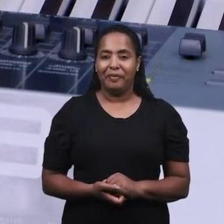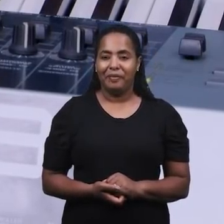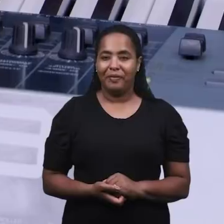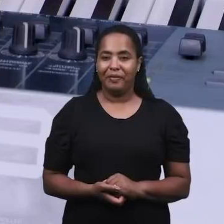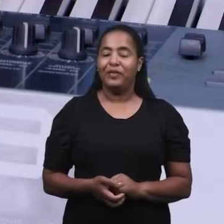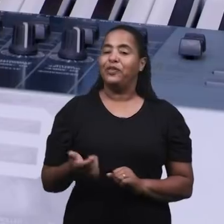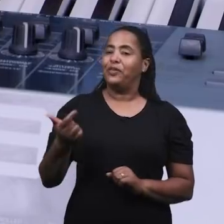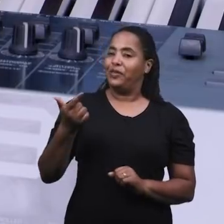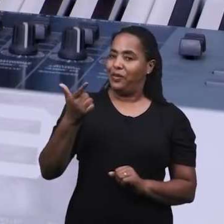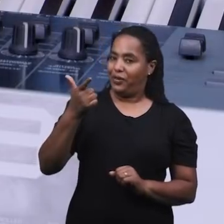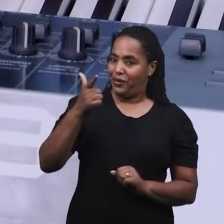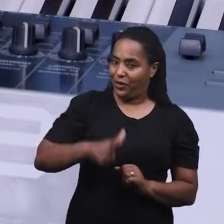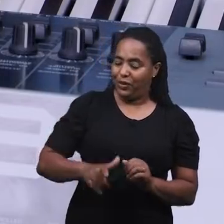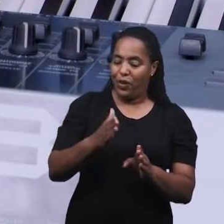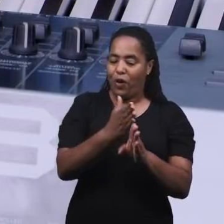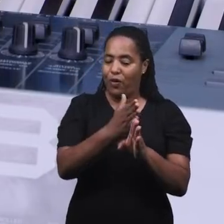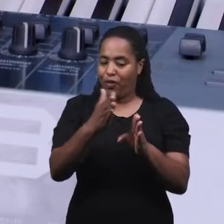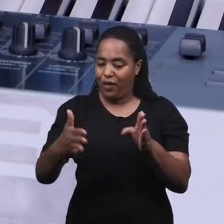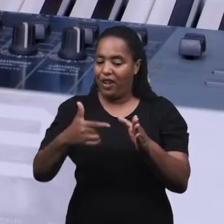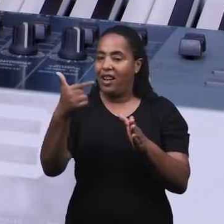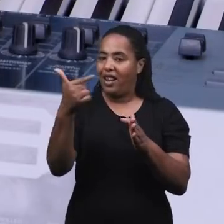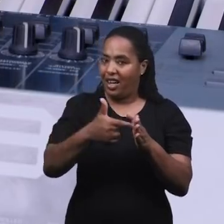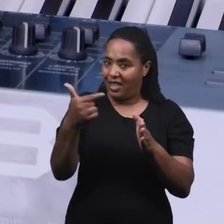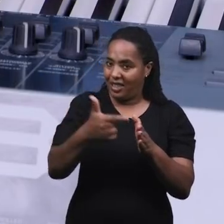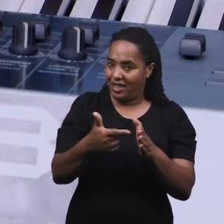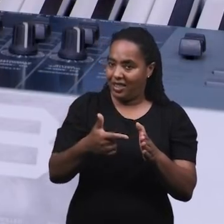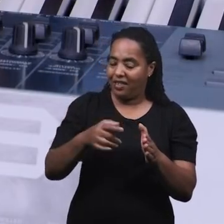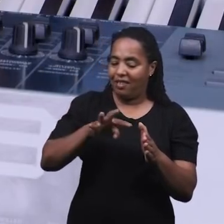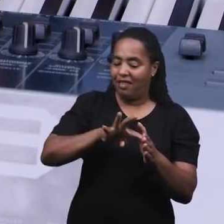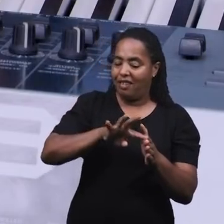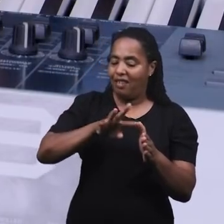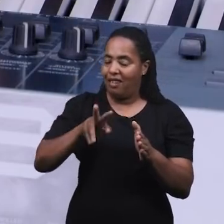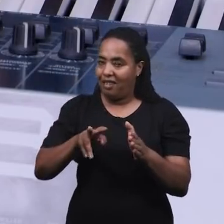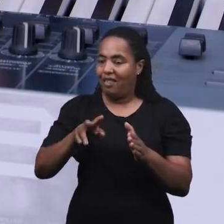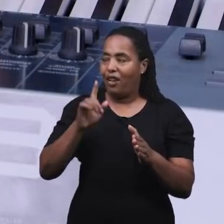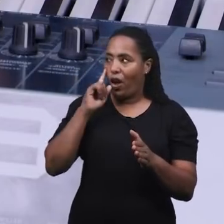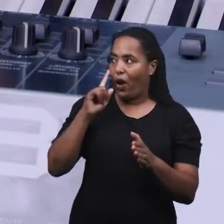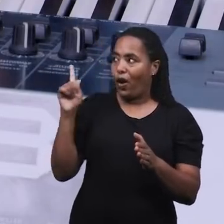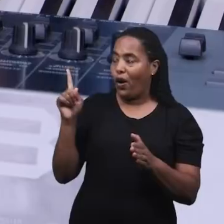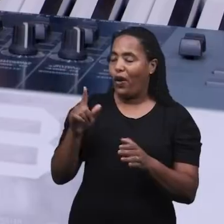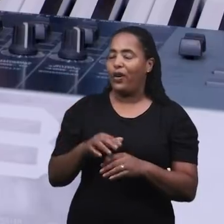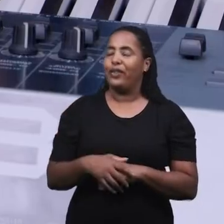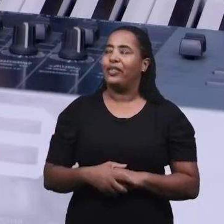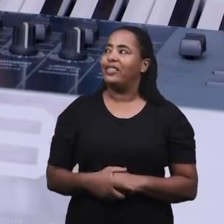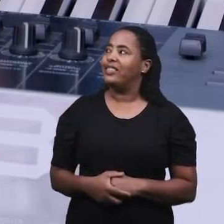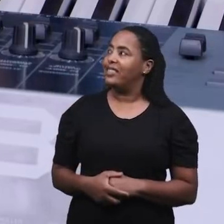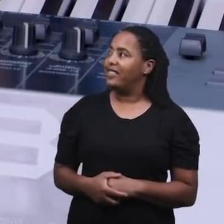Mais uma vezinha, a segunda parte. Troquei o dedinho e vamos.